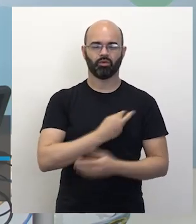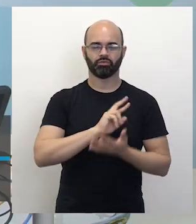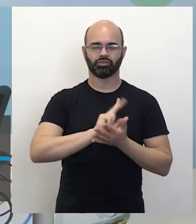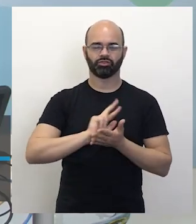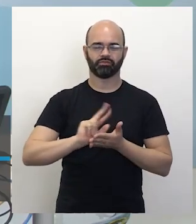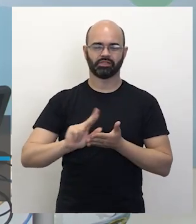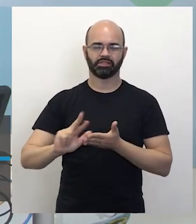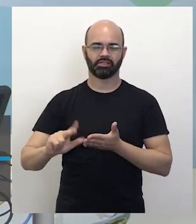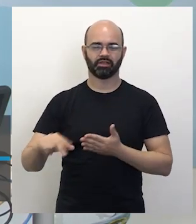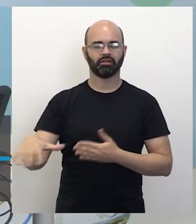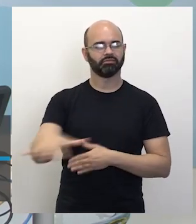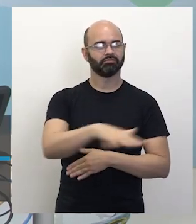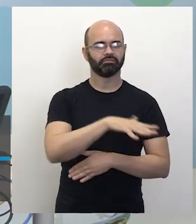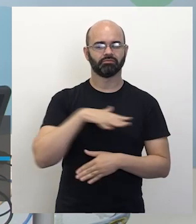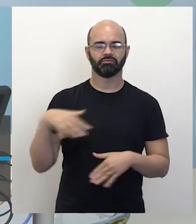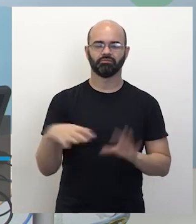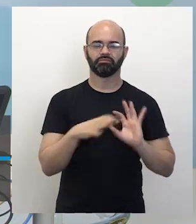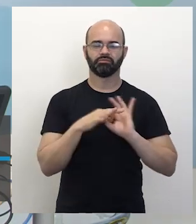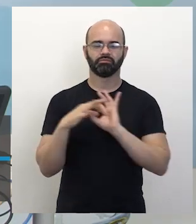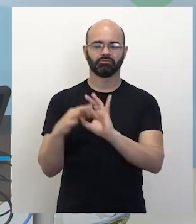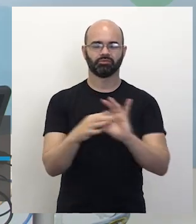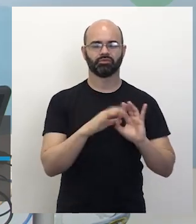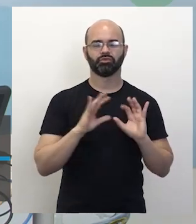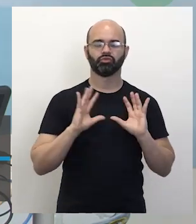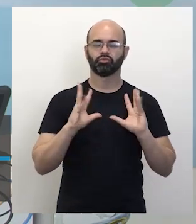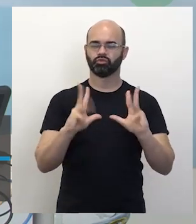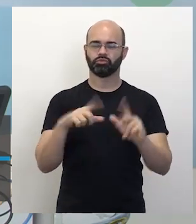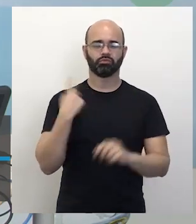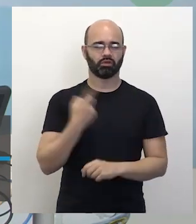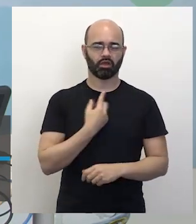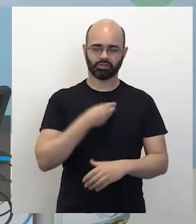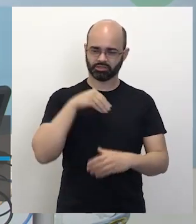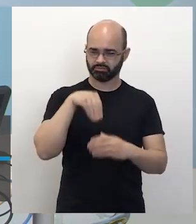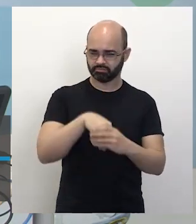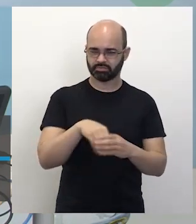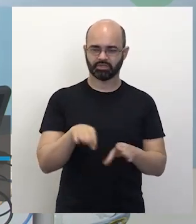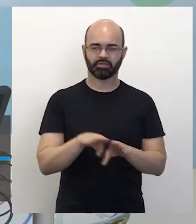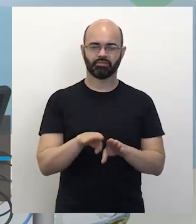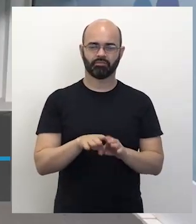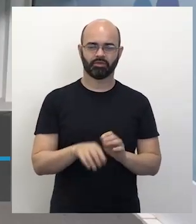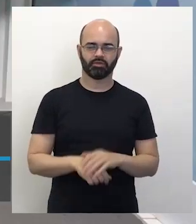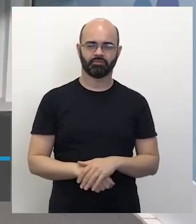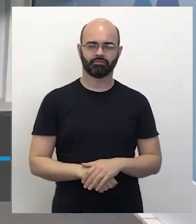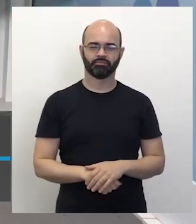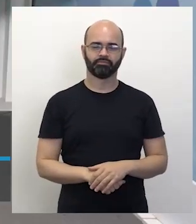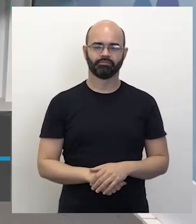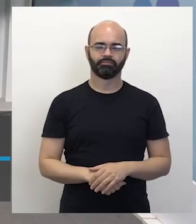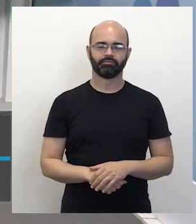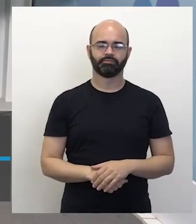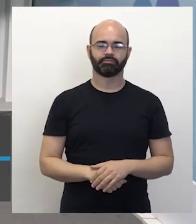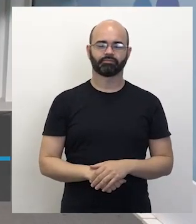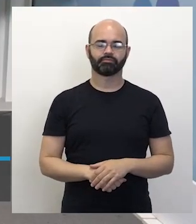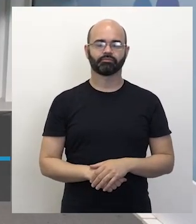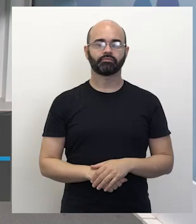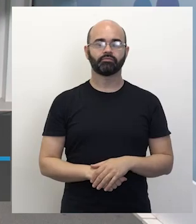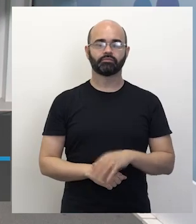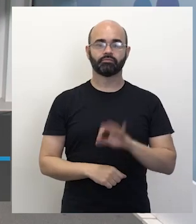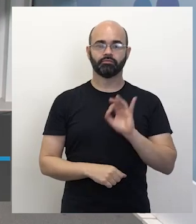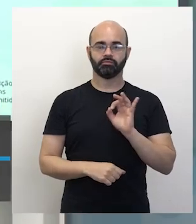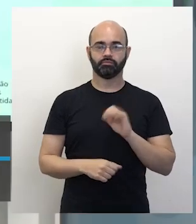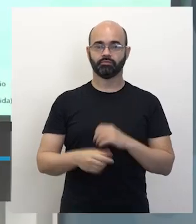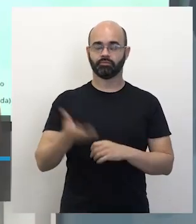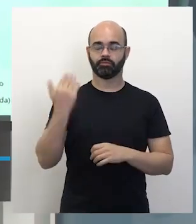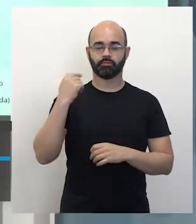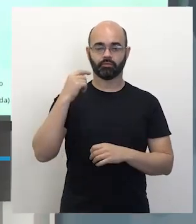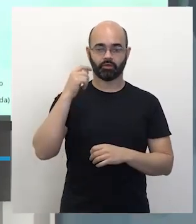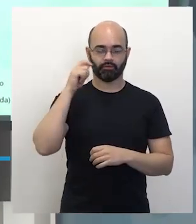parte, diz a professora Tatiana, de um todo que está interligado. Né? Lembra, pessoal, daquele vídeo que a gente passou na aula